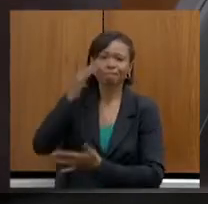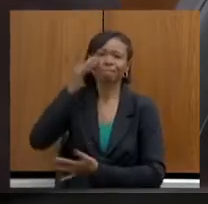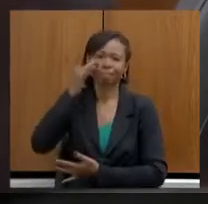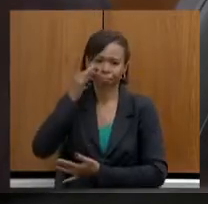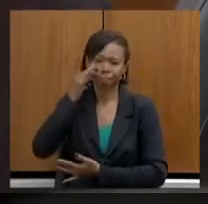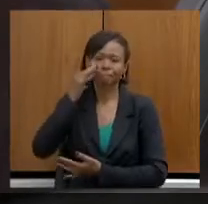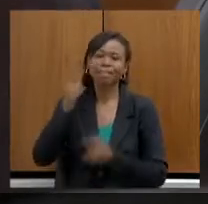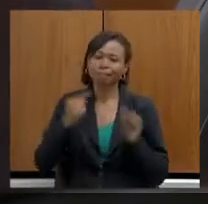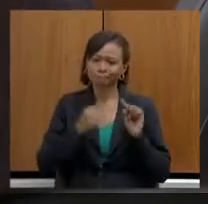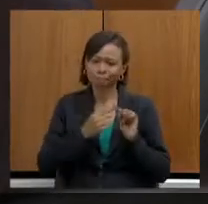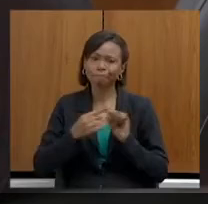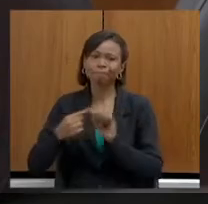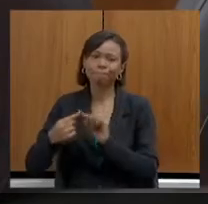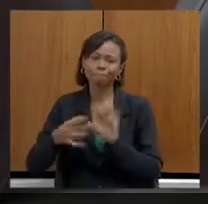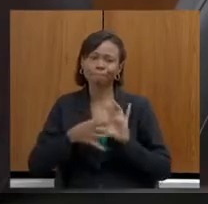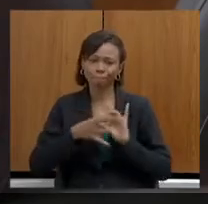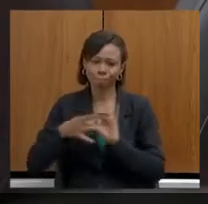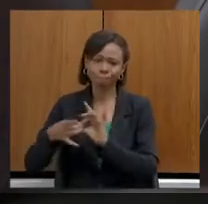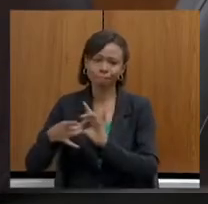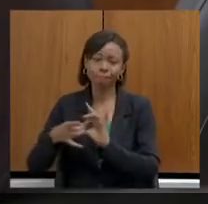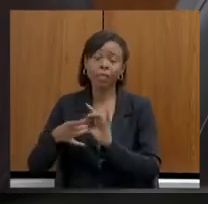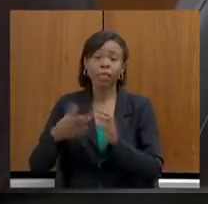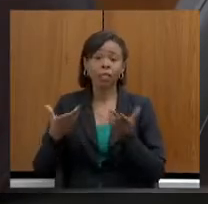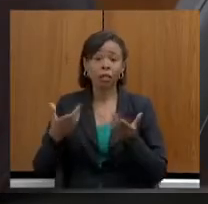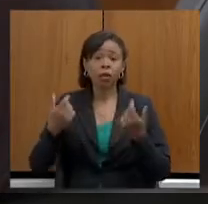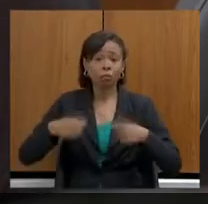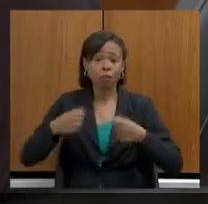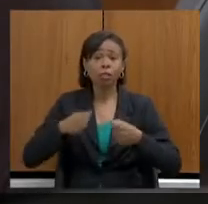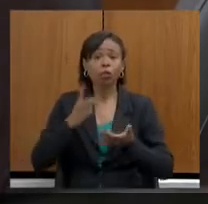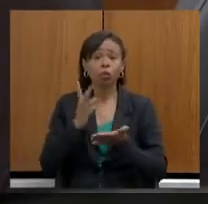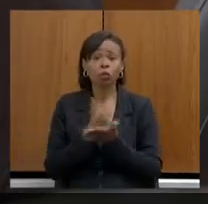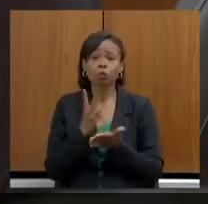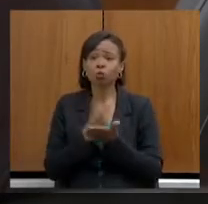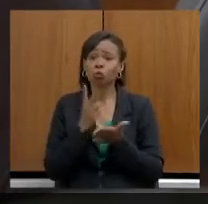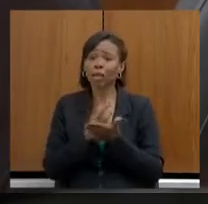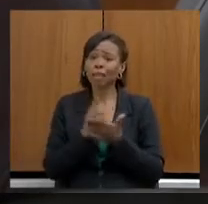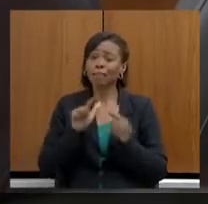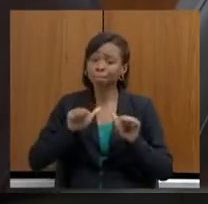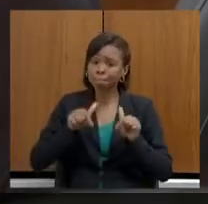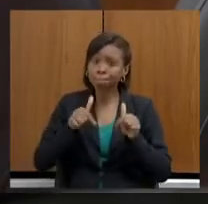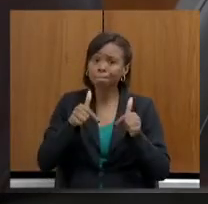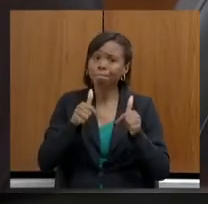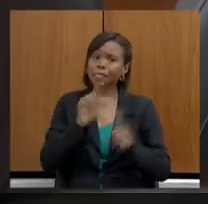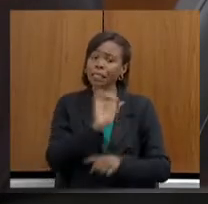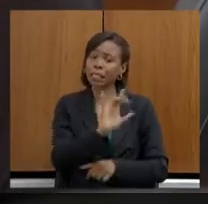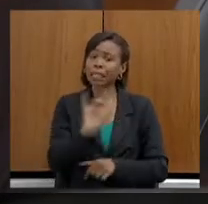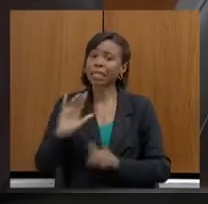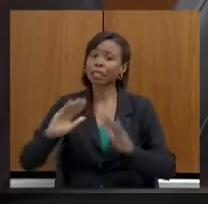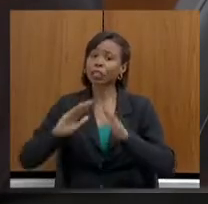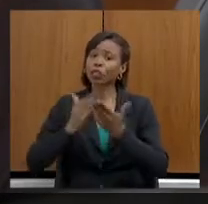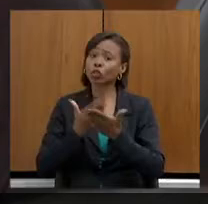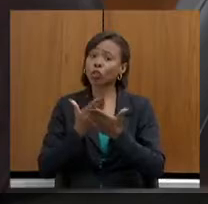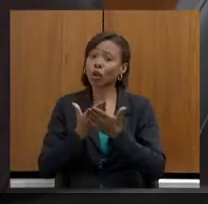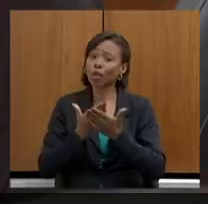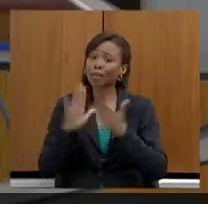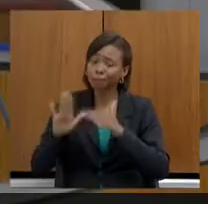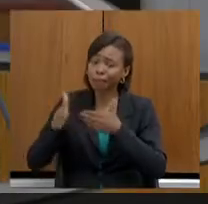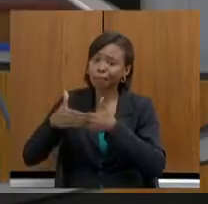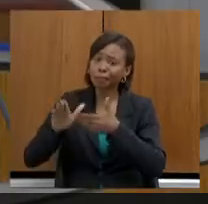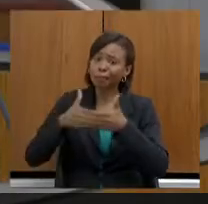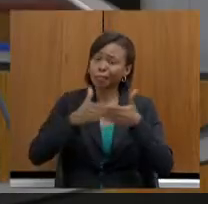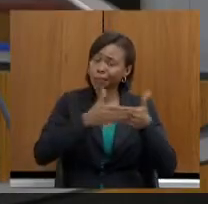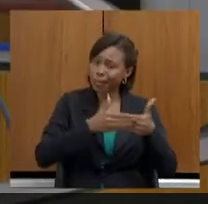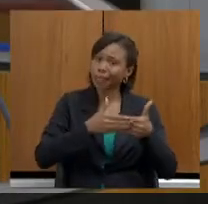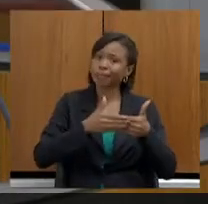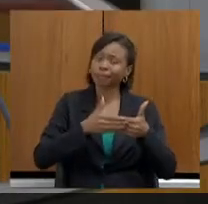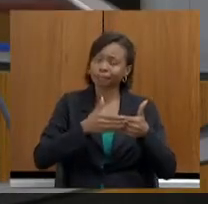né e é fundamental a gente conseguir seguir lutando por cada uma das escolas que seguem fechadas nesse nosso